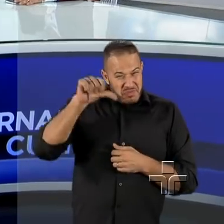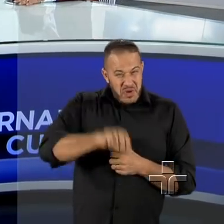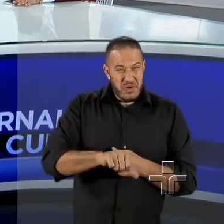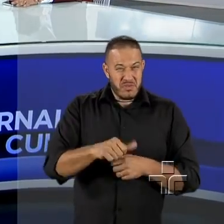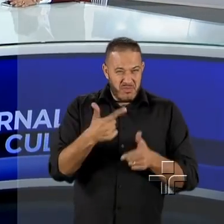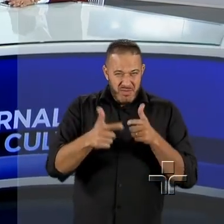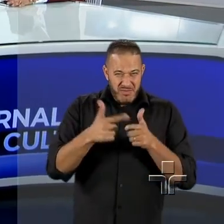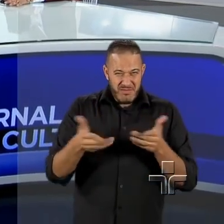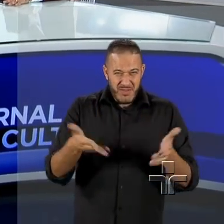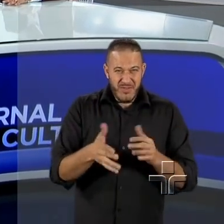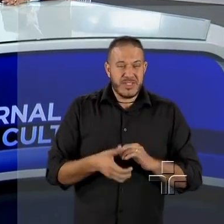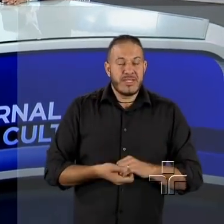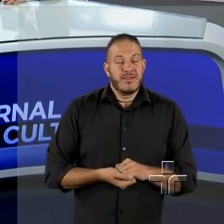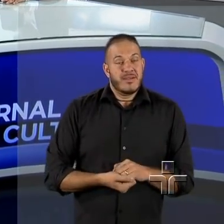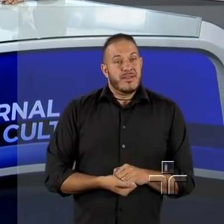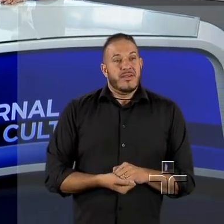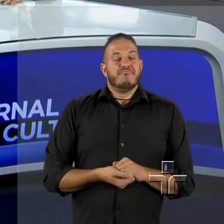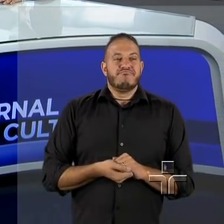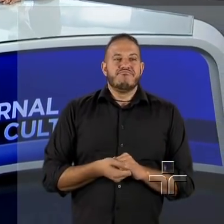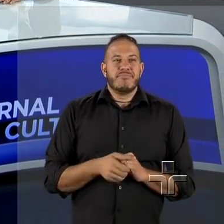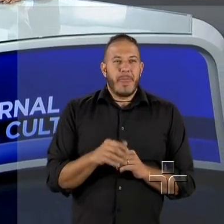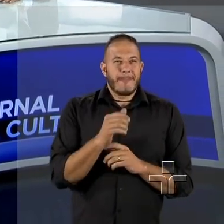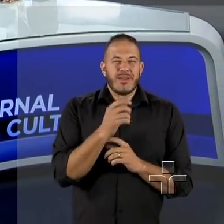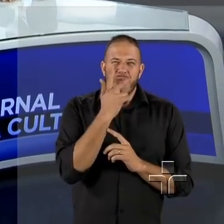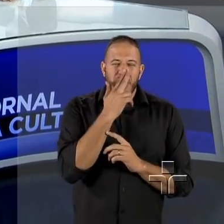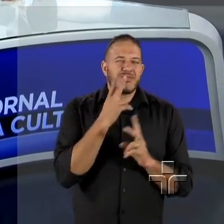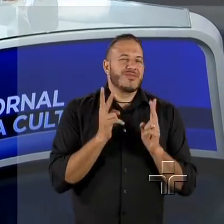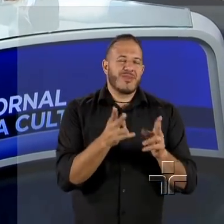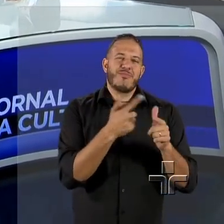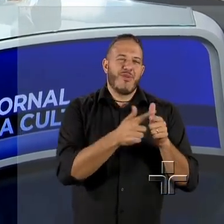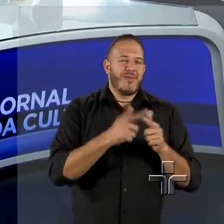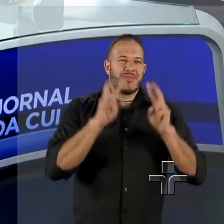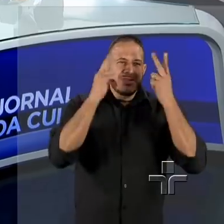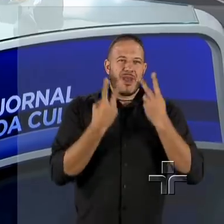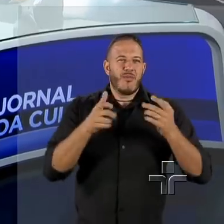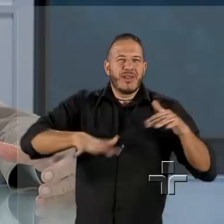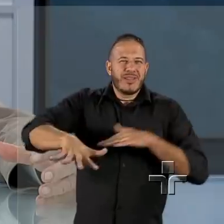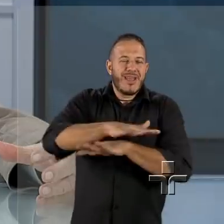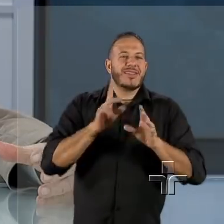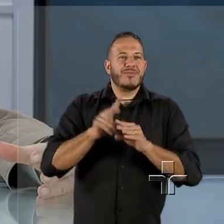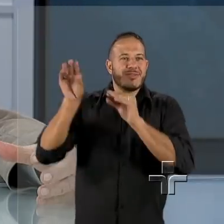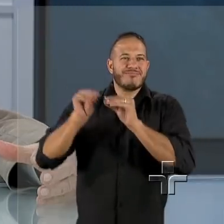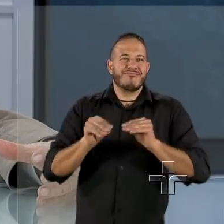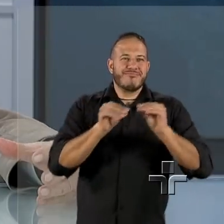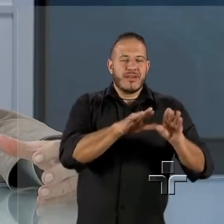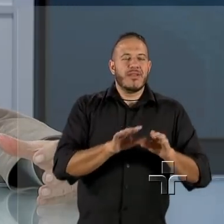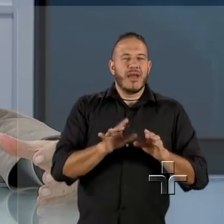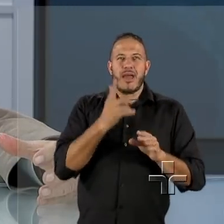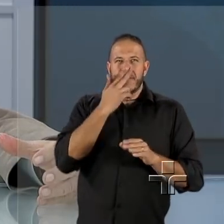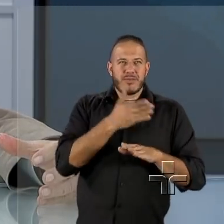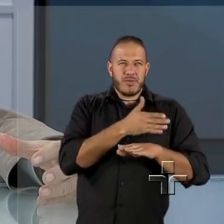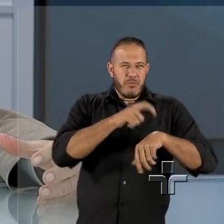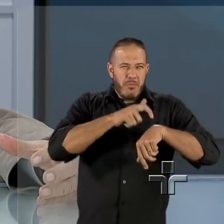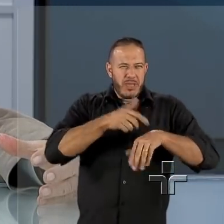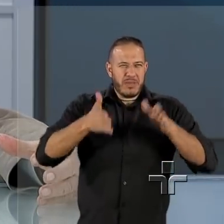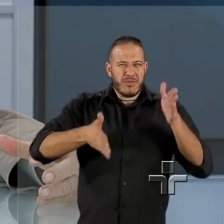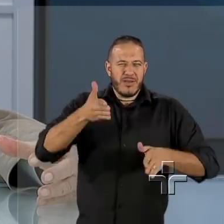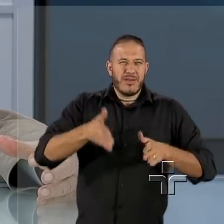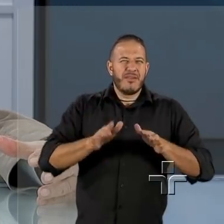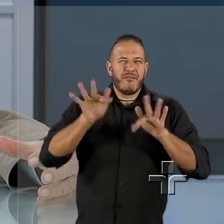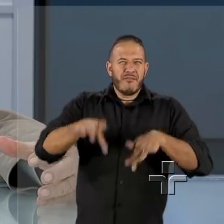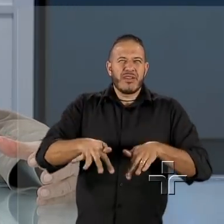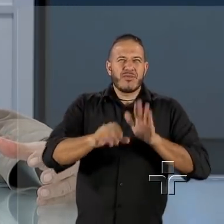de imigrantes ilegais. Isso é um dos grandes temas do mundo contemporâneo. A gente teve uma mudança de sensibilidade. Há algumas décadas atrás, os